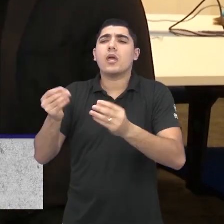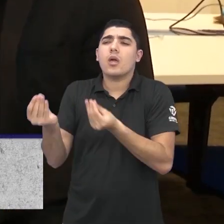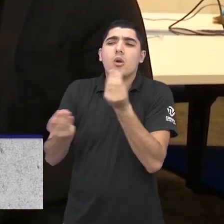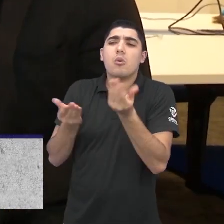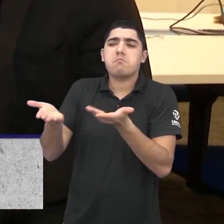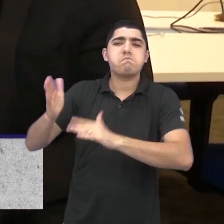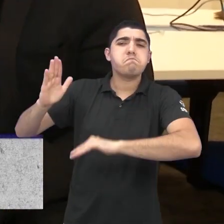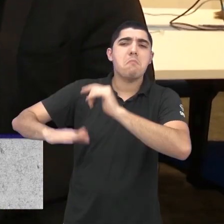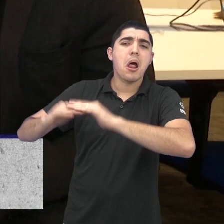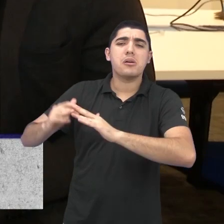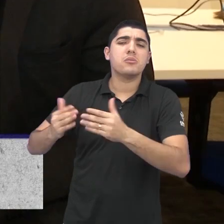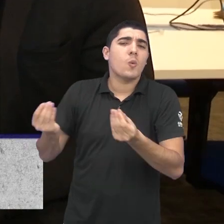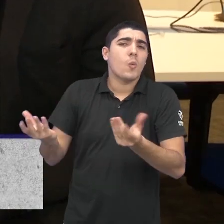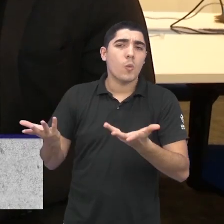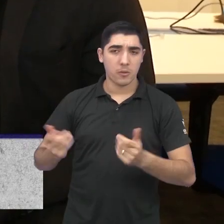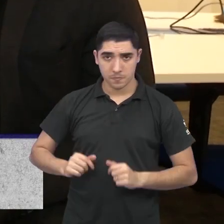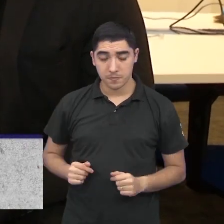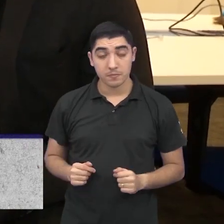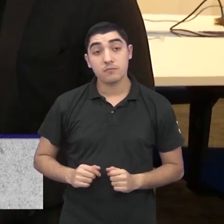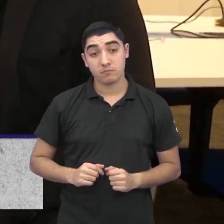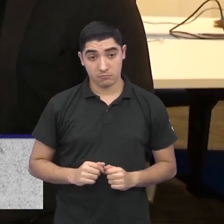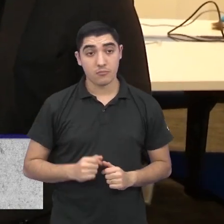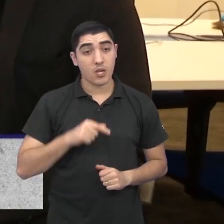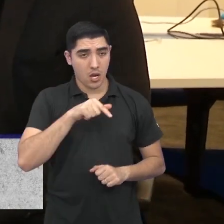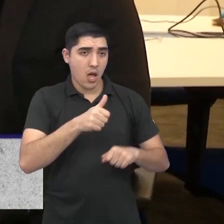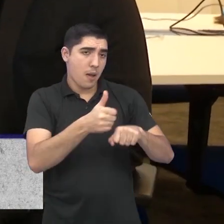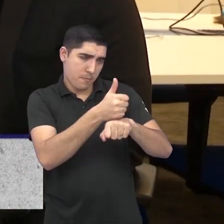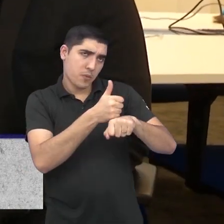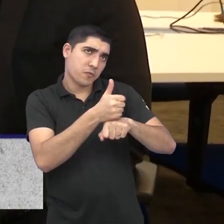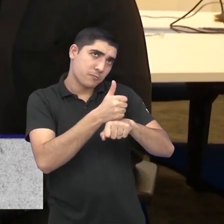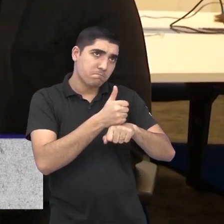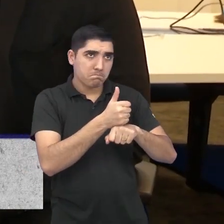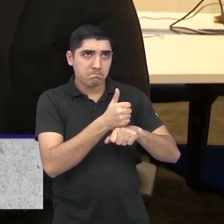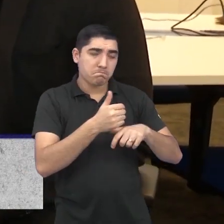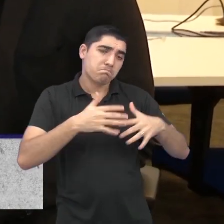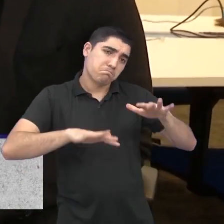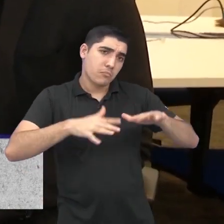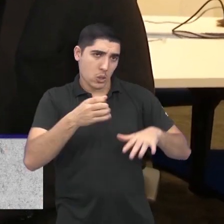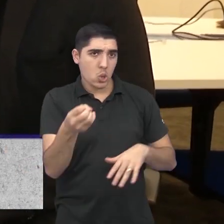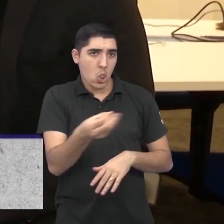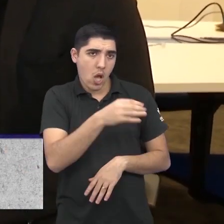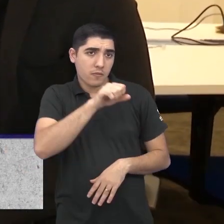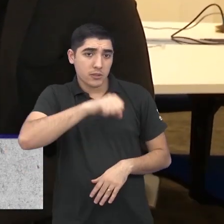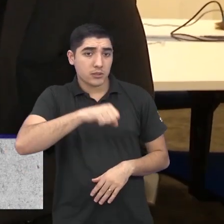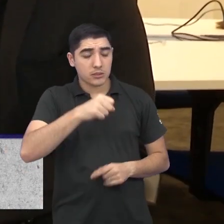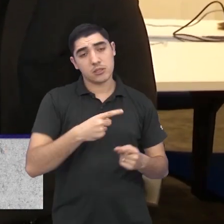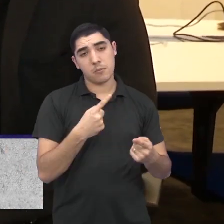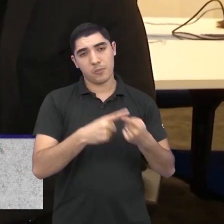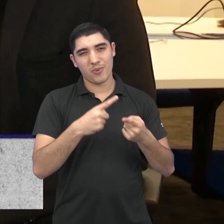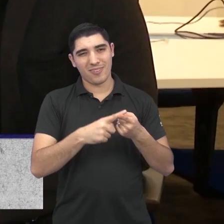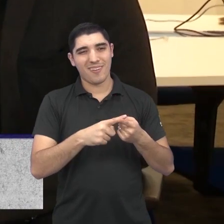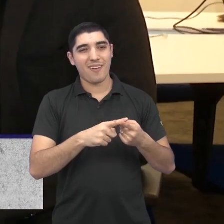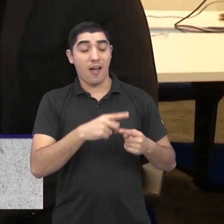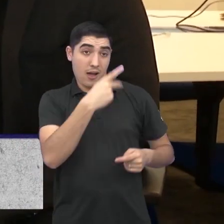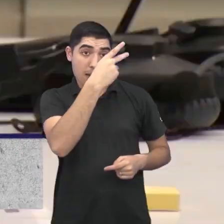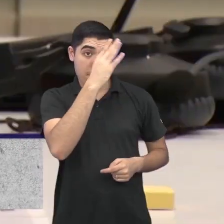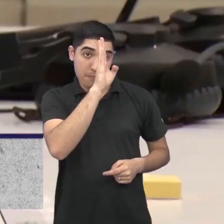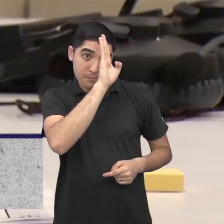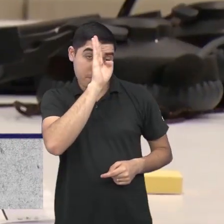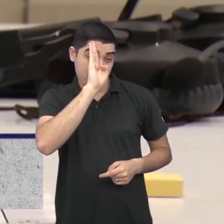funciona? É realmente uma profissão bem relativamente nova, né? Principalmente falando sobre o mercado